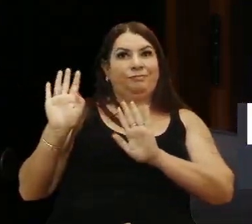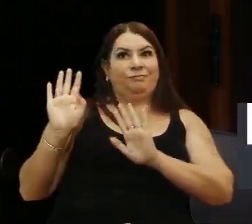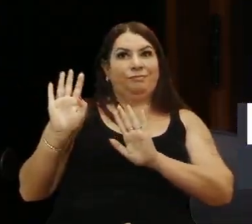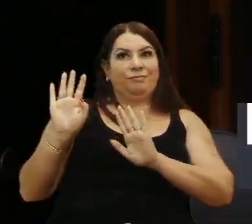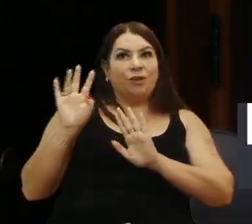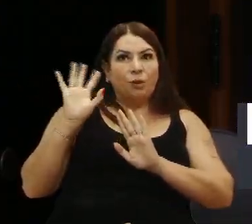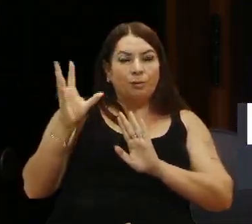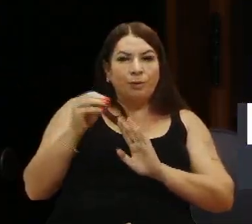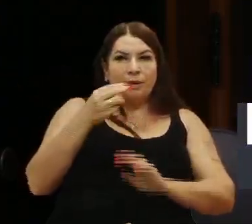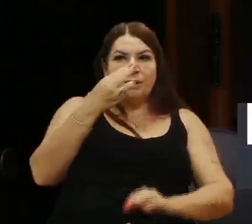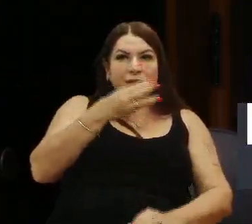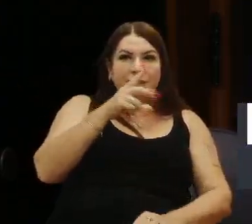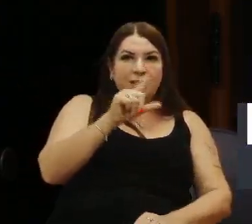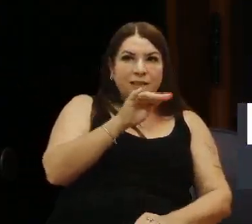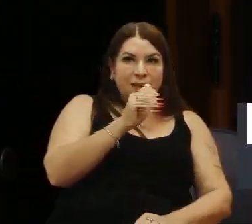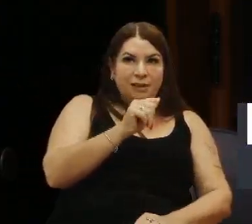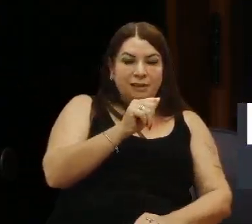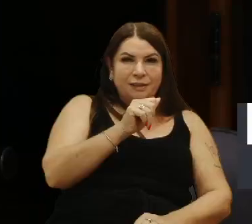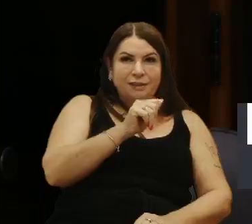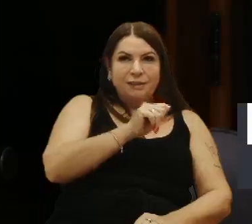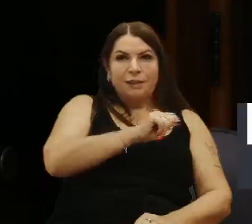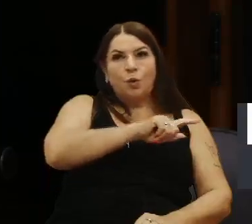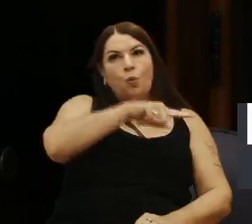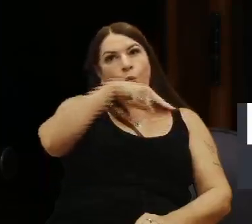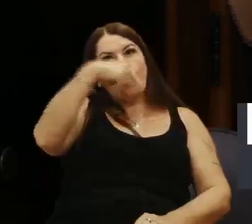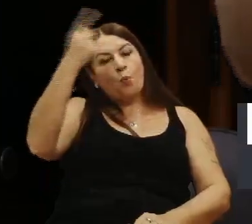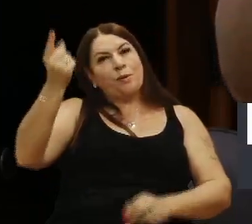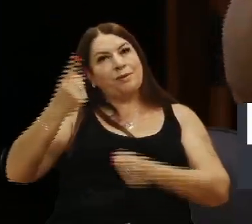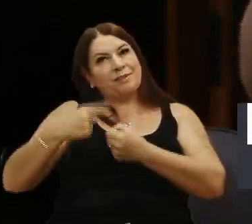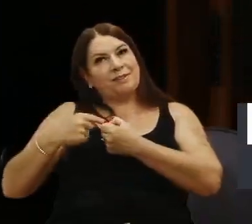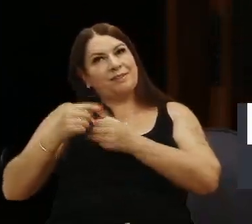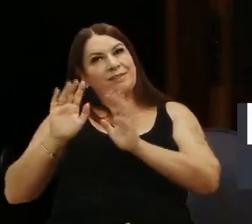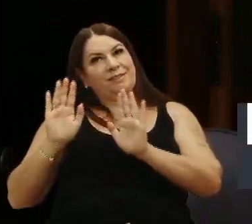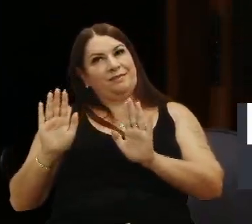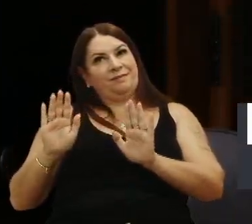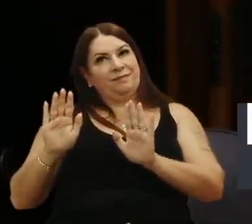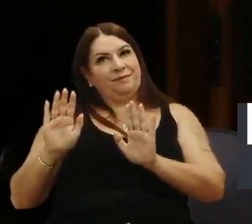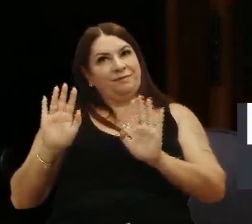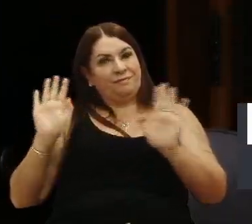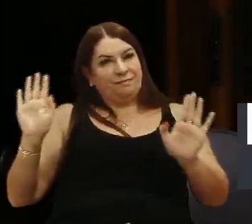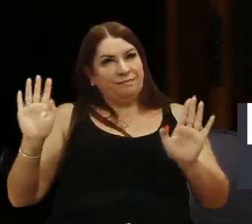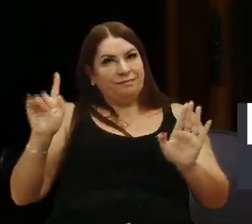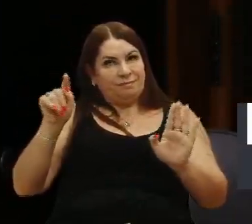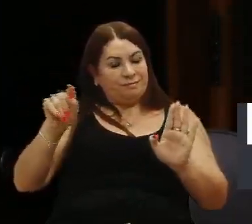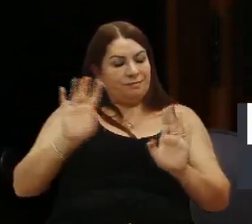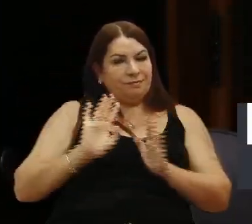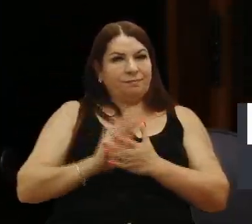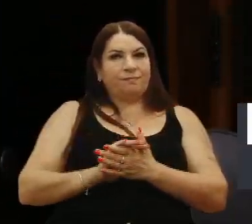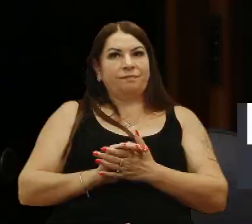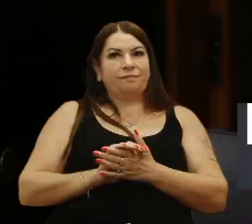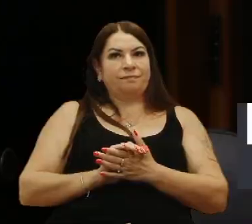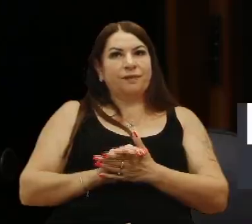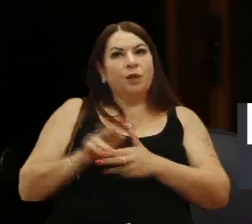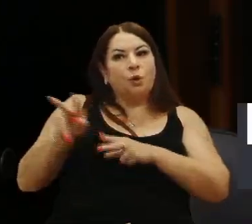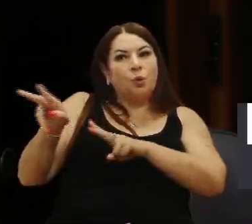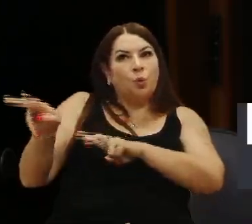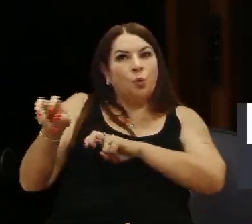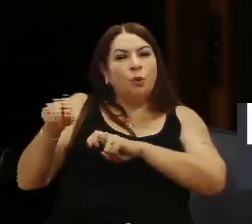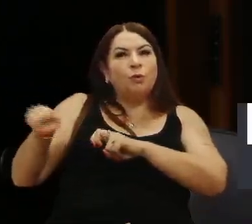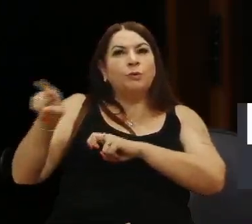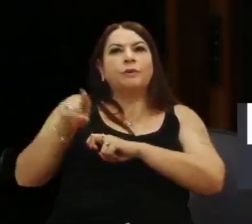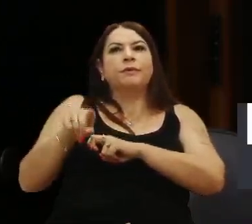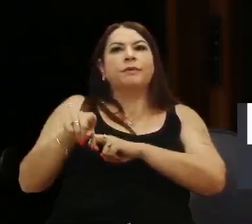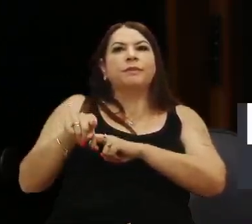nós pegar da Terceira Légua, bom, daí é uma outra cidade. É uma outra cidade, que é a Colônia, que